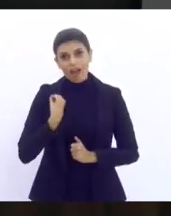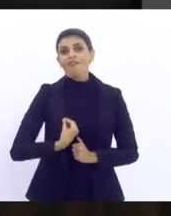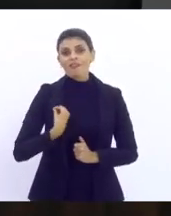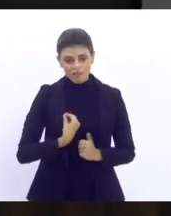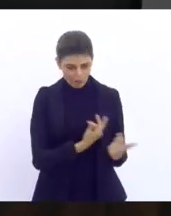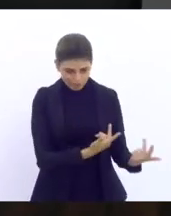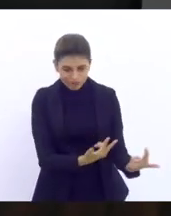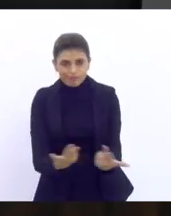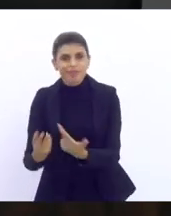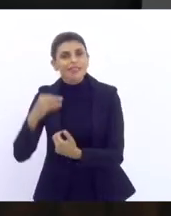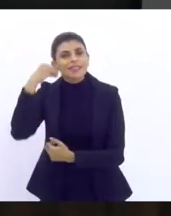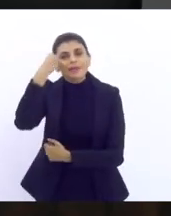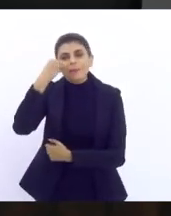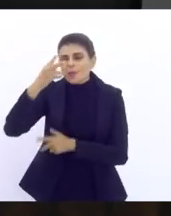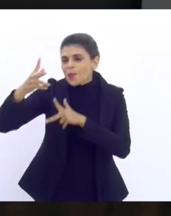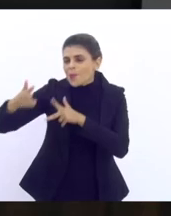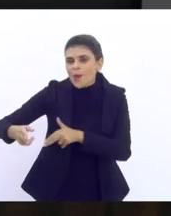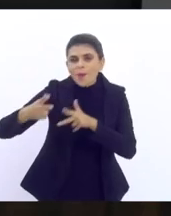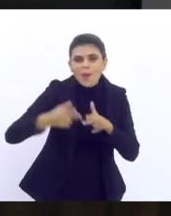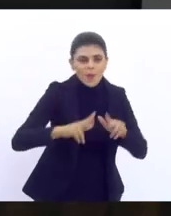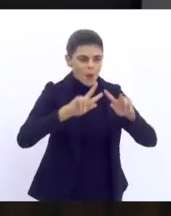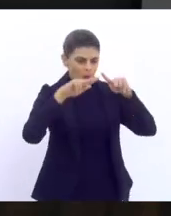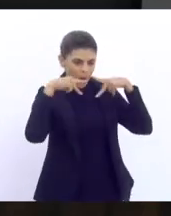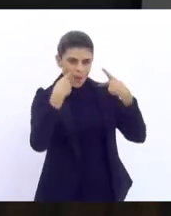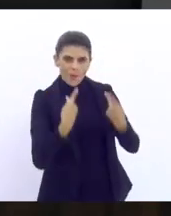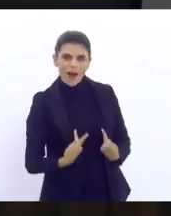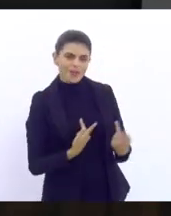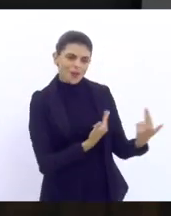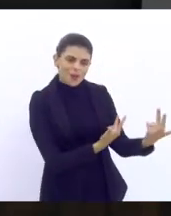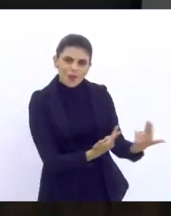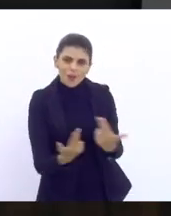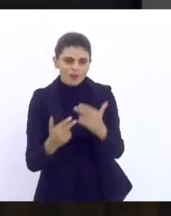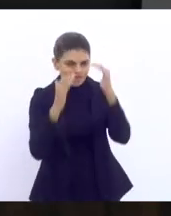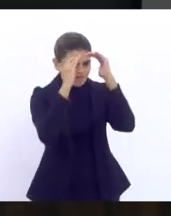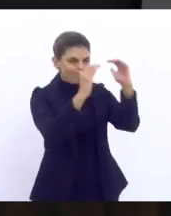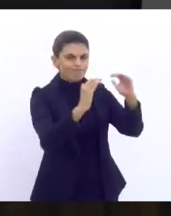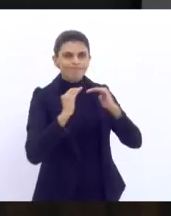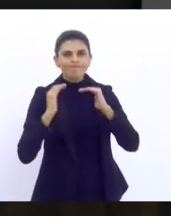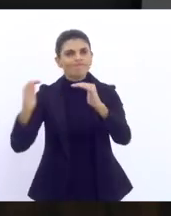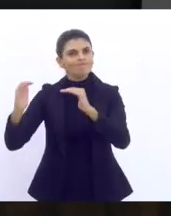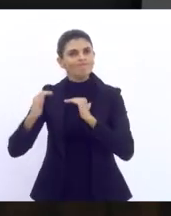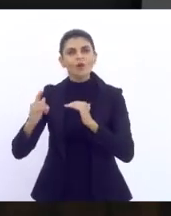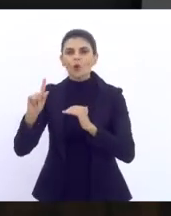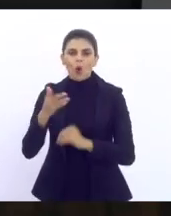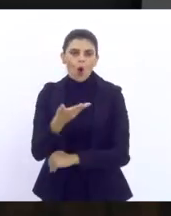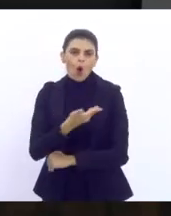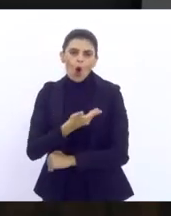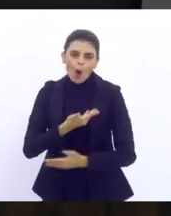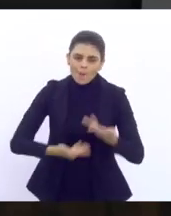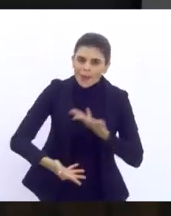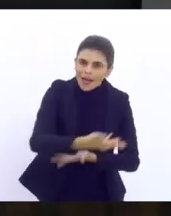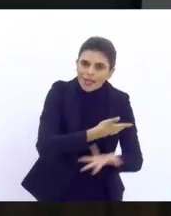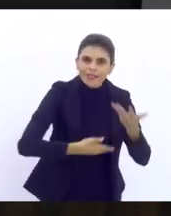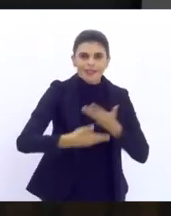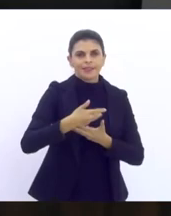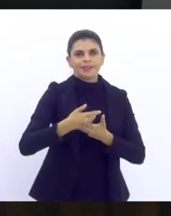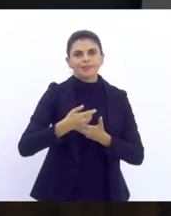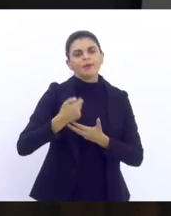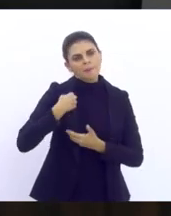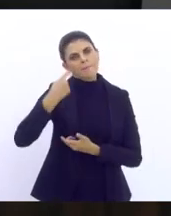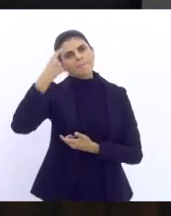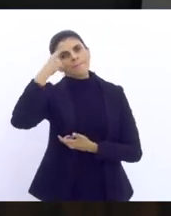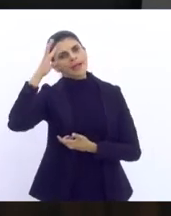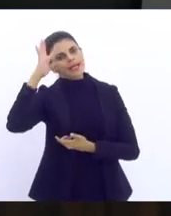juntos a experiência da humanização que vem carregada de companheirismo, pensamento no próximo e